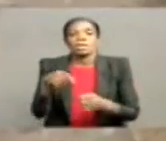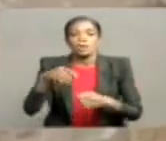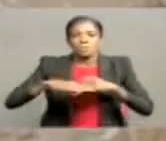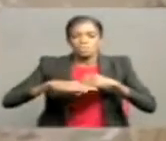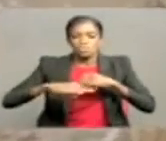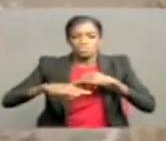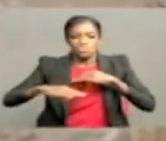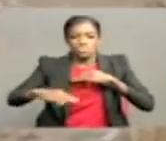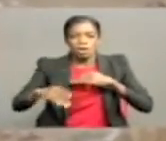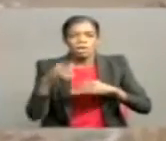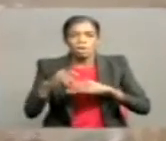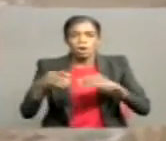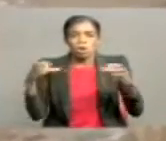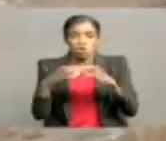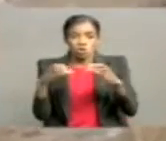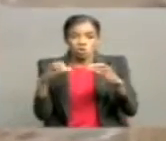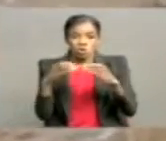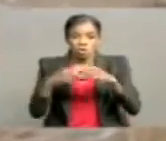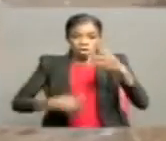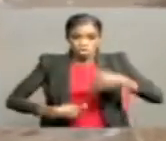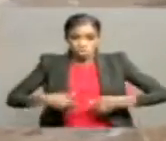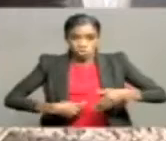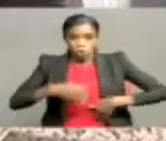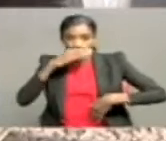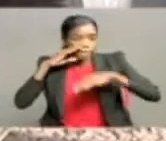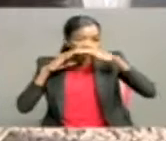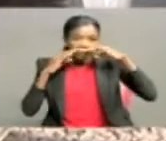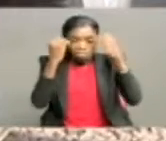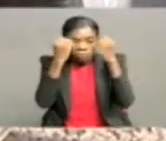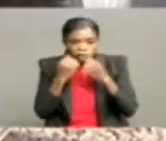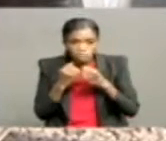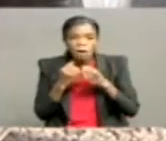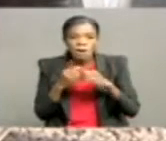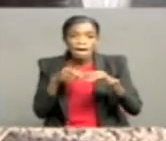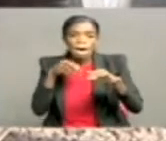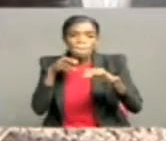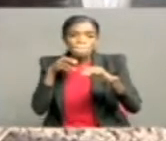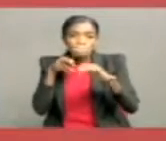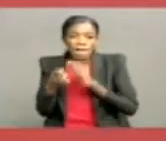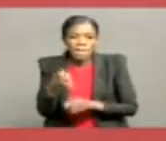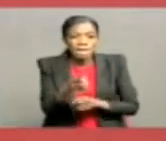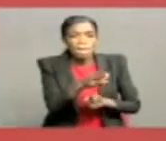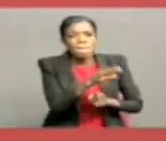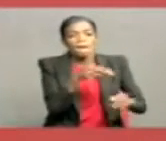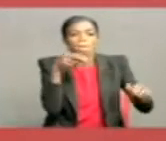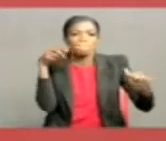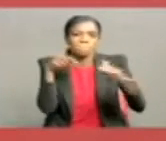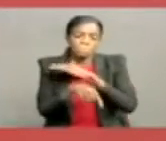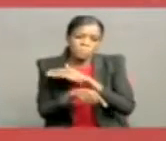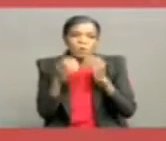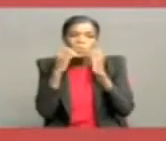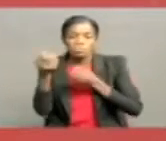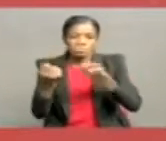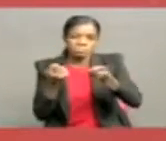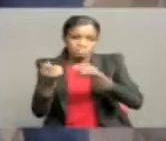foi interceptado por um grupo de miliantes que abriram fogo contra a sua viatura. Apercebendo-se